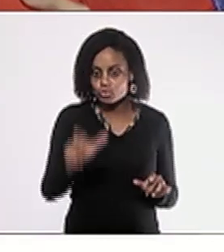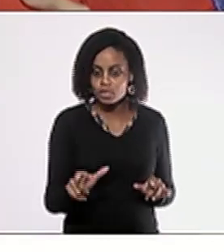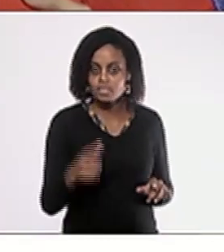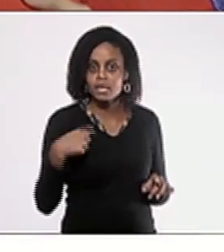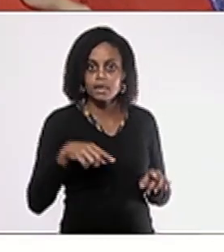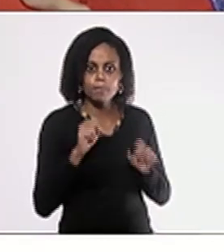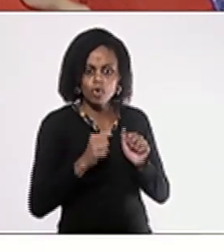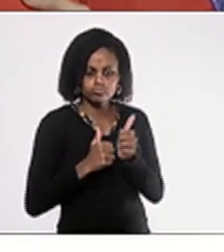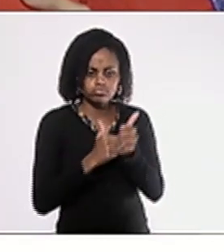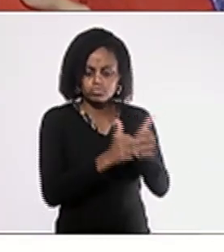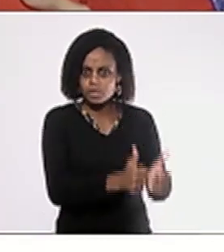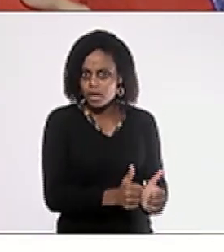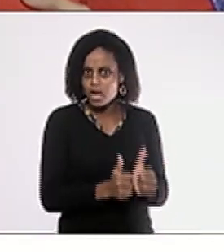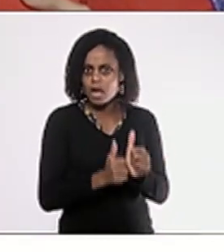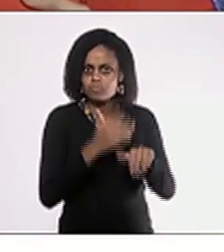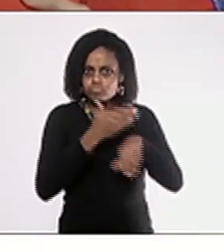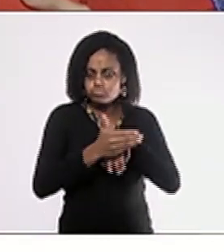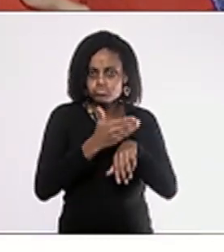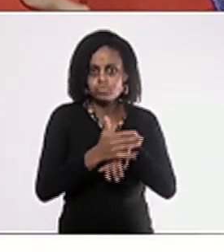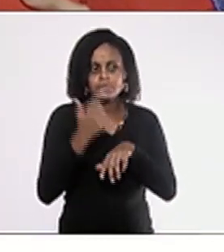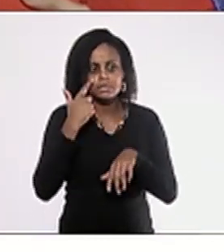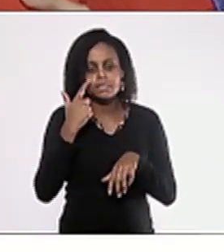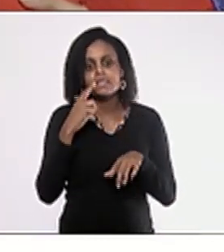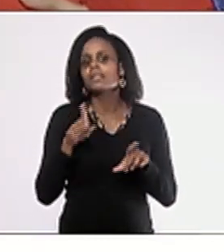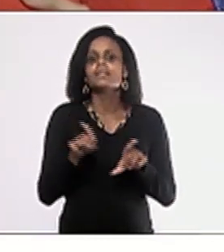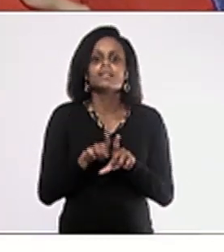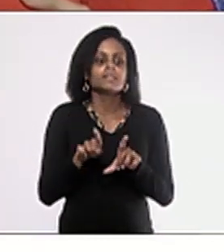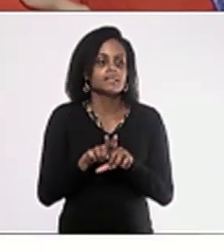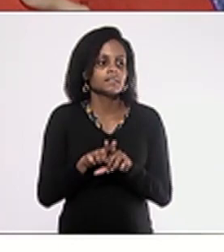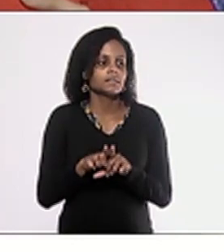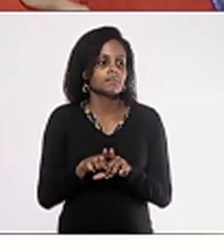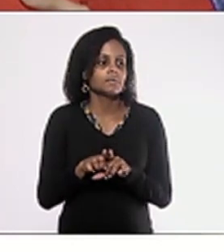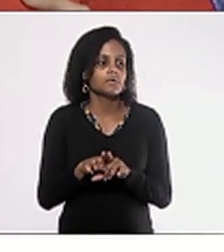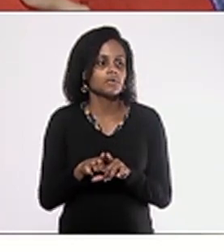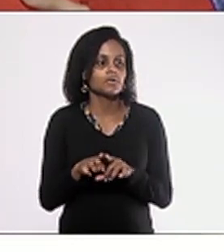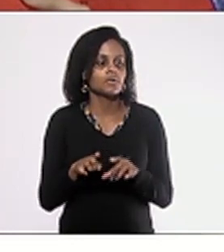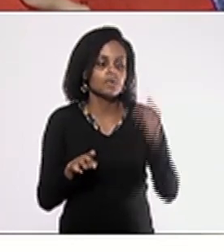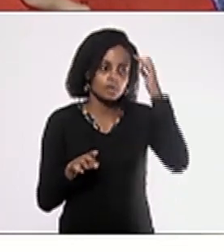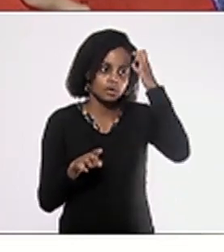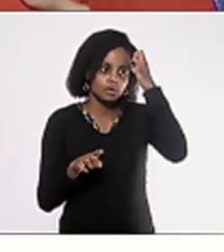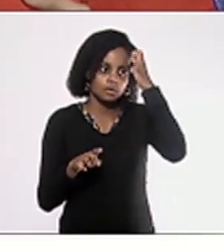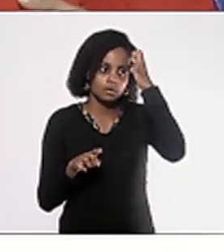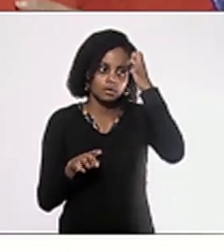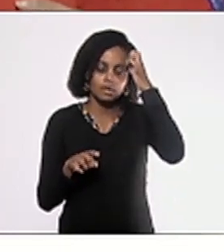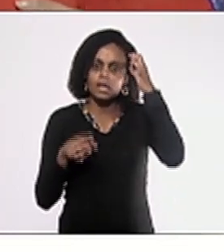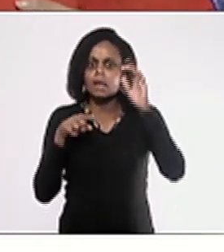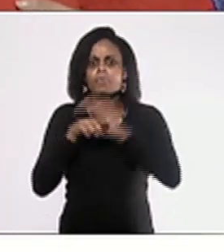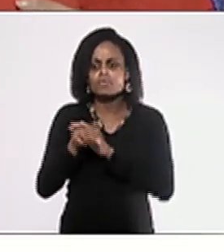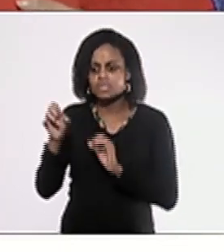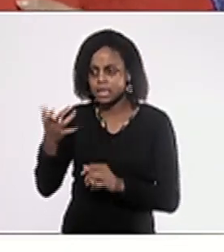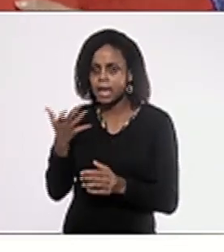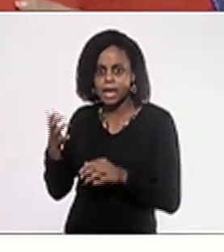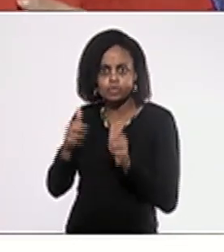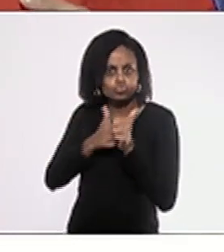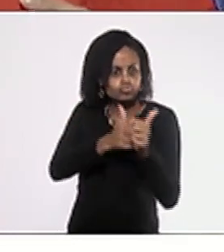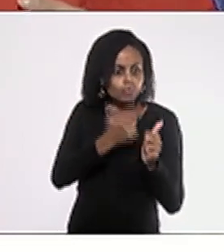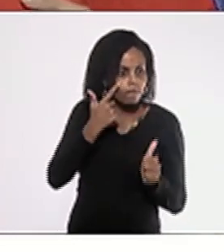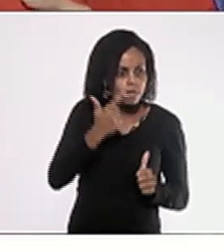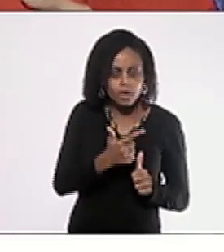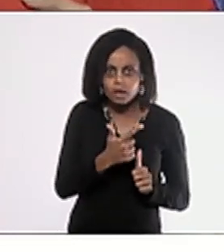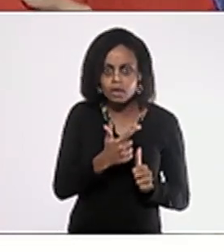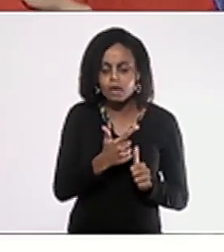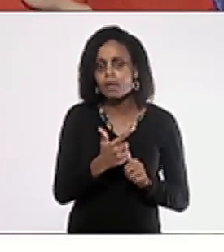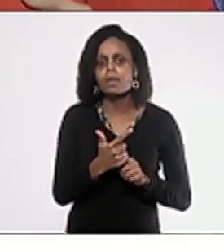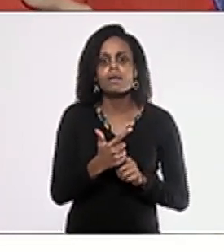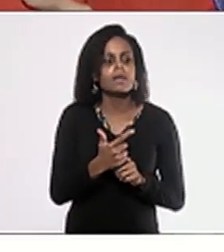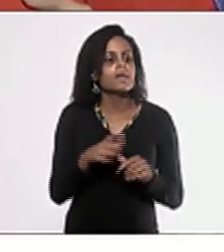direito de acompanhar o ensaio. Inclusive, o cliente é convidado e é questionado se o senhor deseja acompanhar o ensaio,